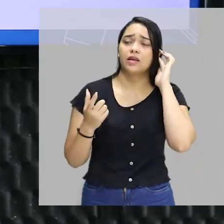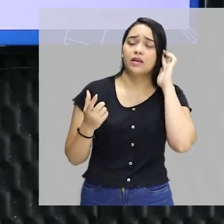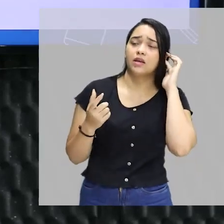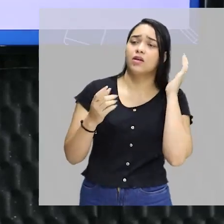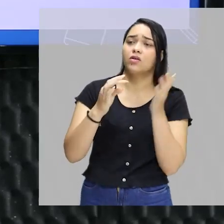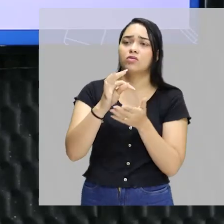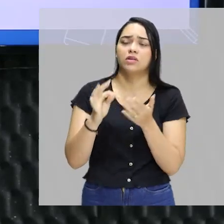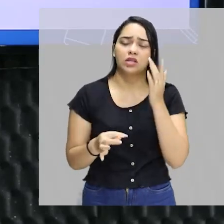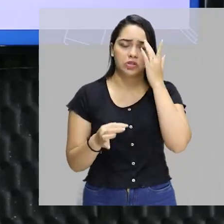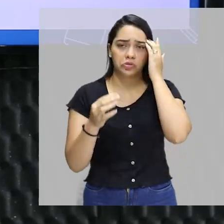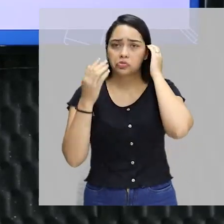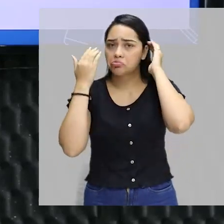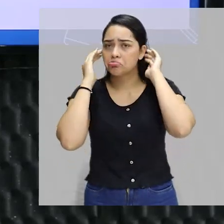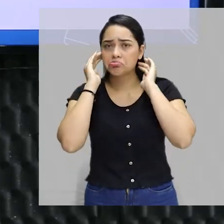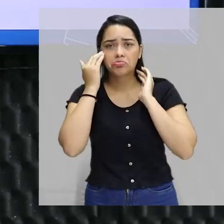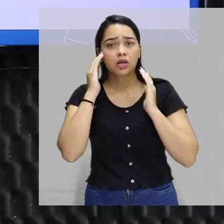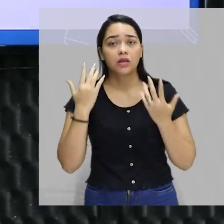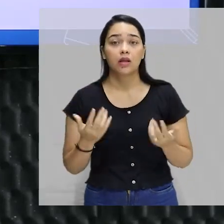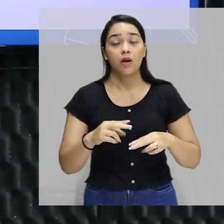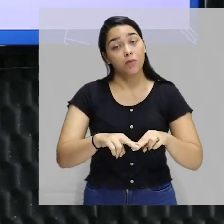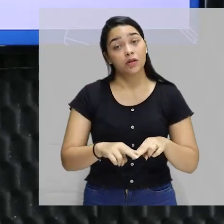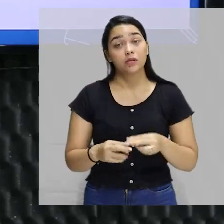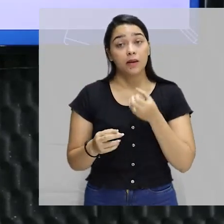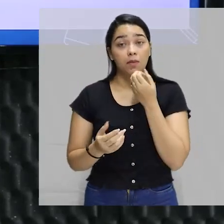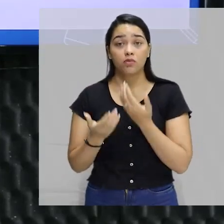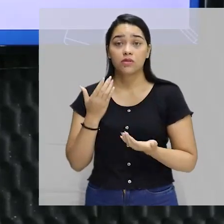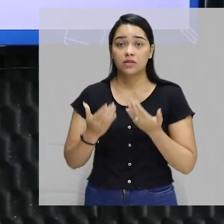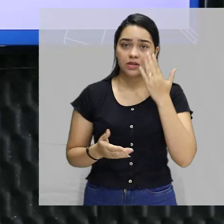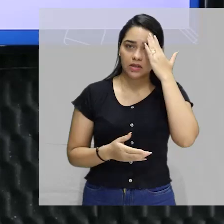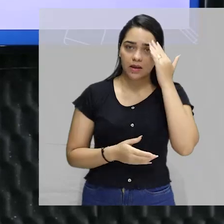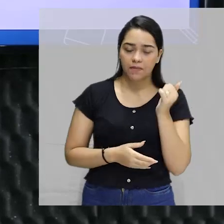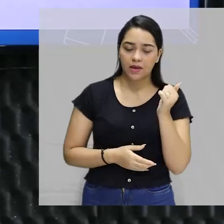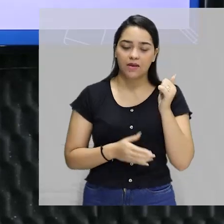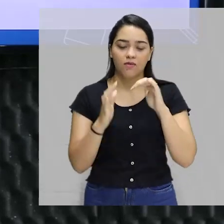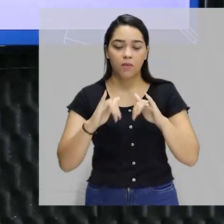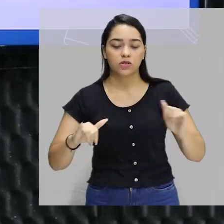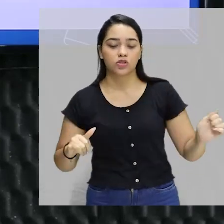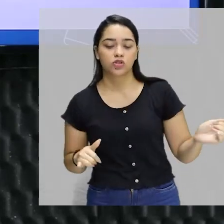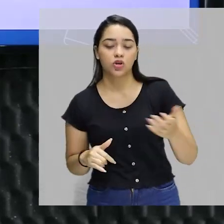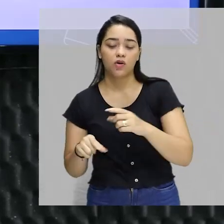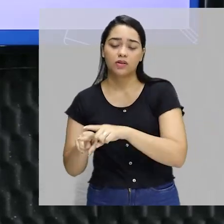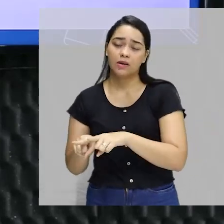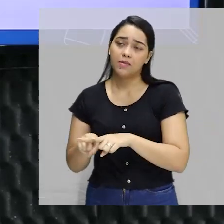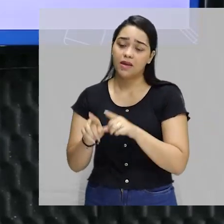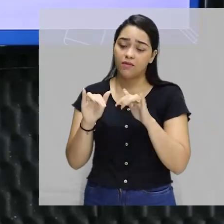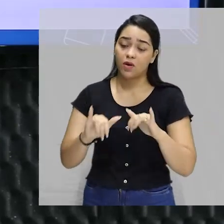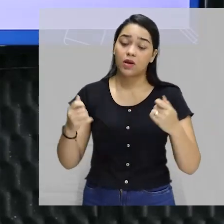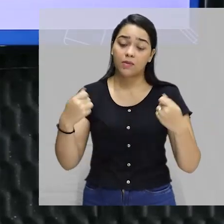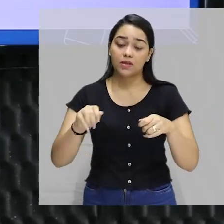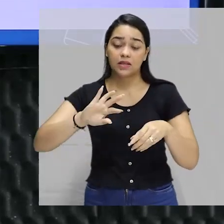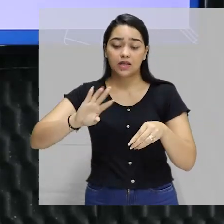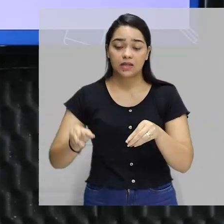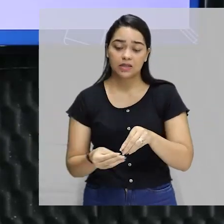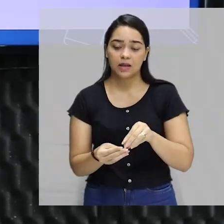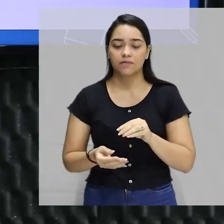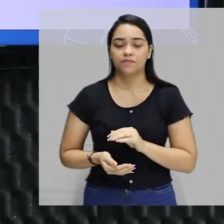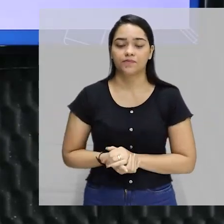texto incompreensível. Então, é bom balancear aí entre informações novas e informações que devemos